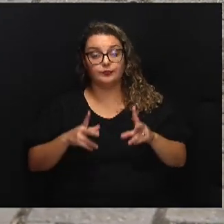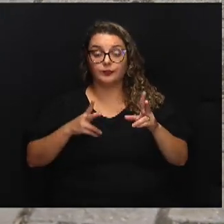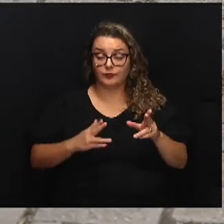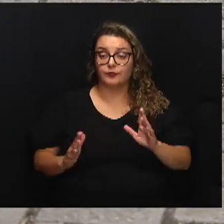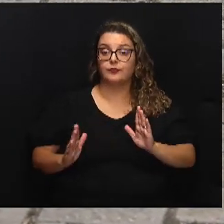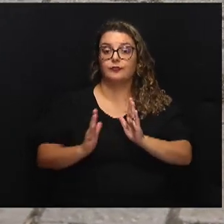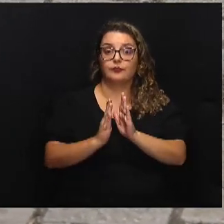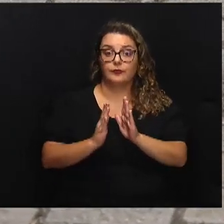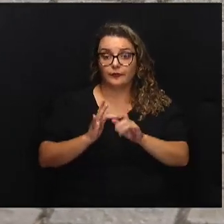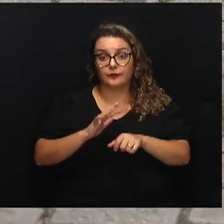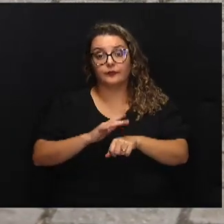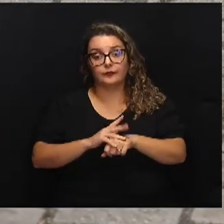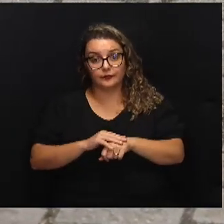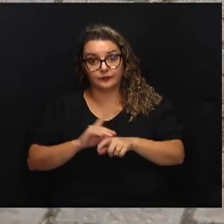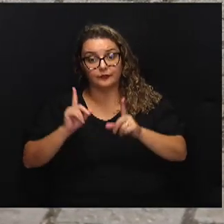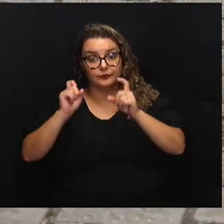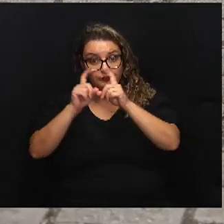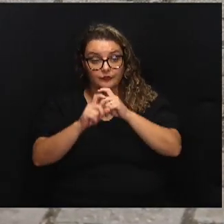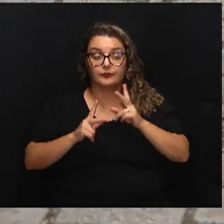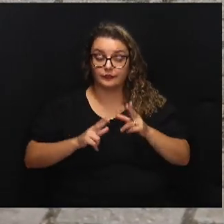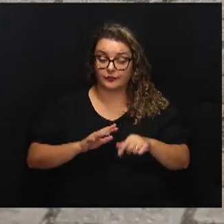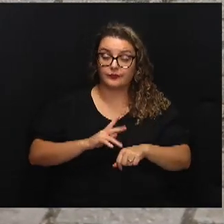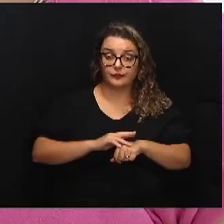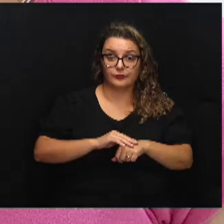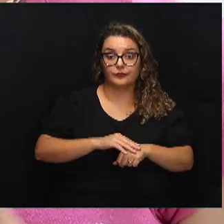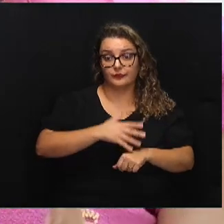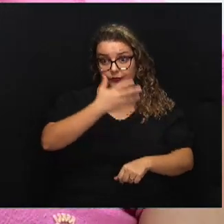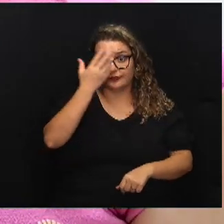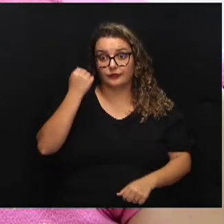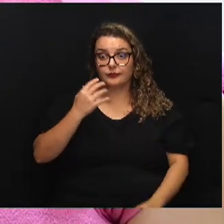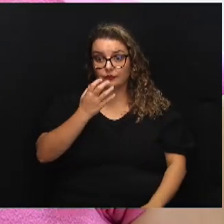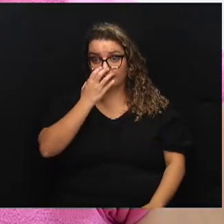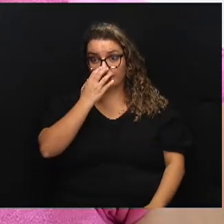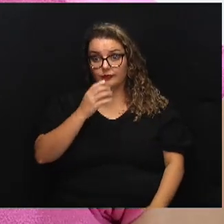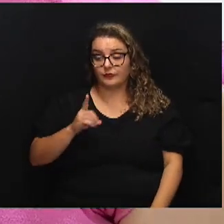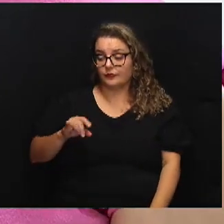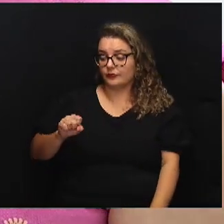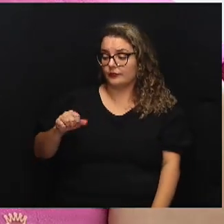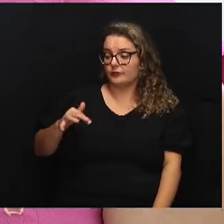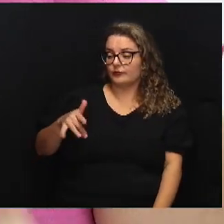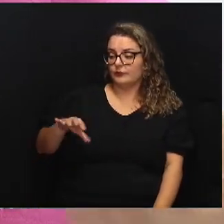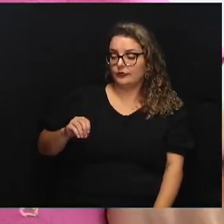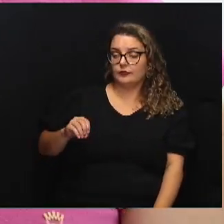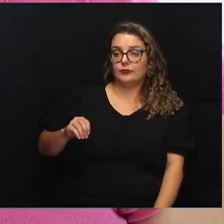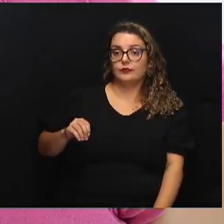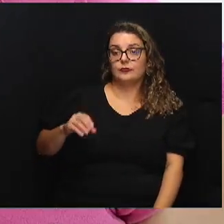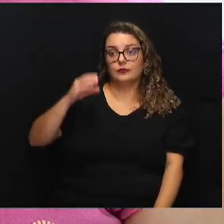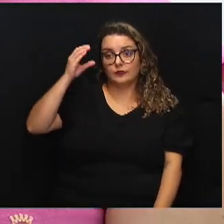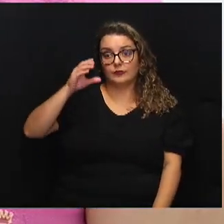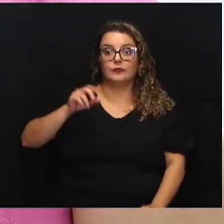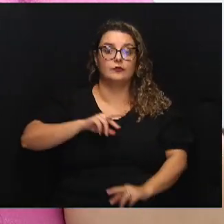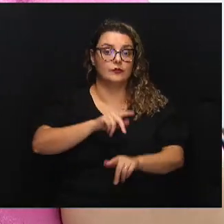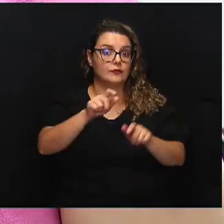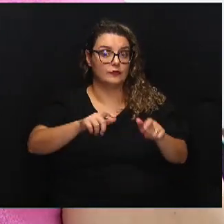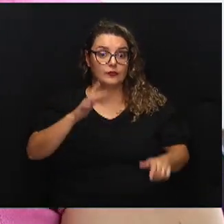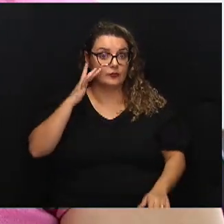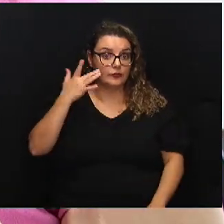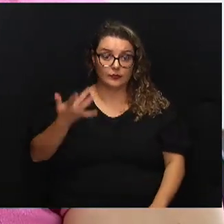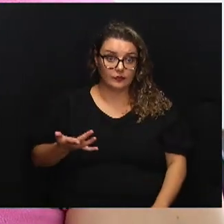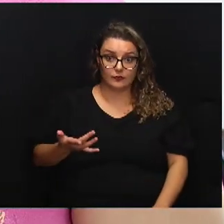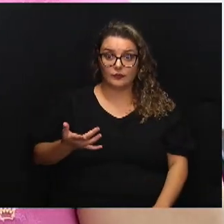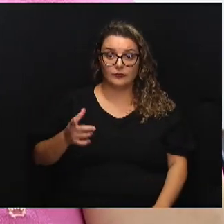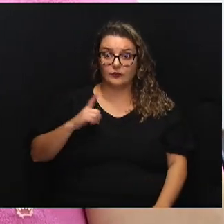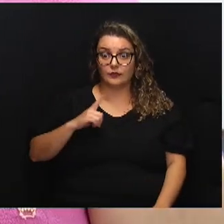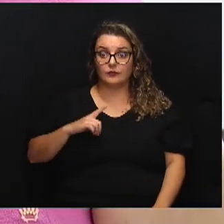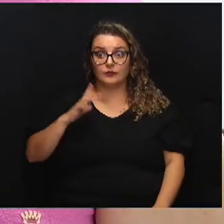de doenças complexas como o Alzheimer canino. A disfunção cognitiva, né, muita gente não sabe realmente que ela existe, muitos tutores